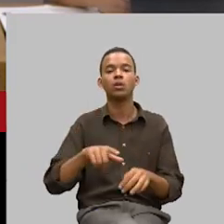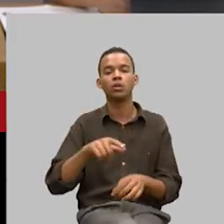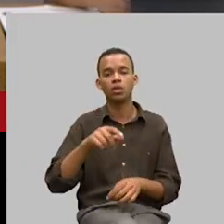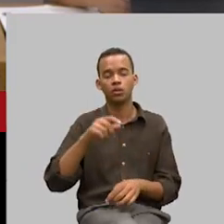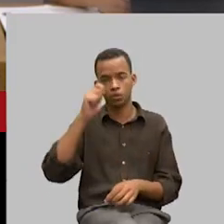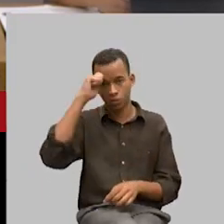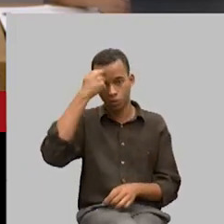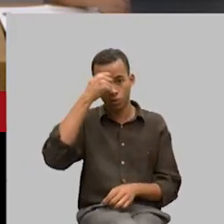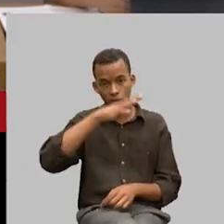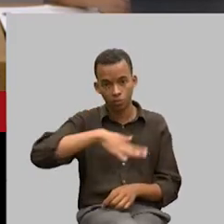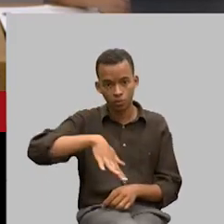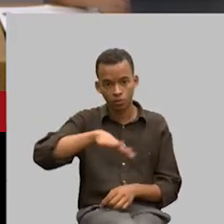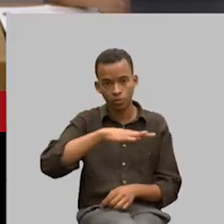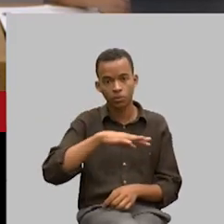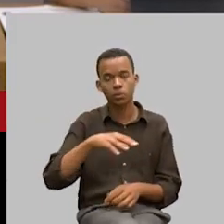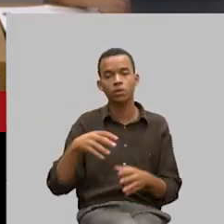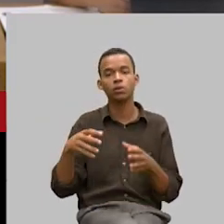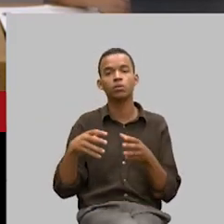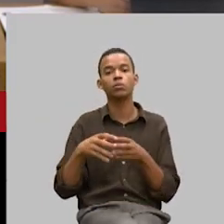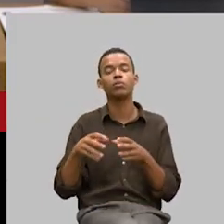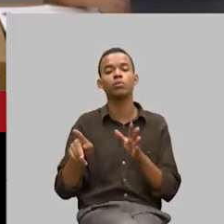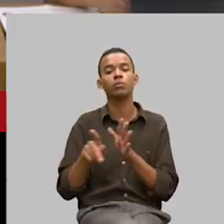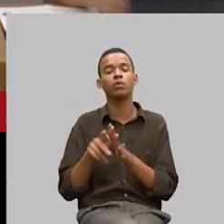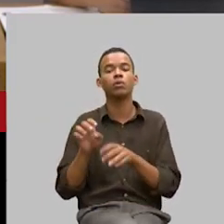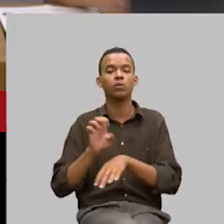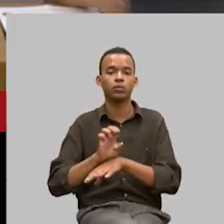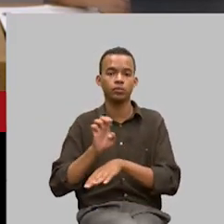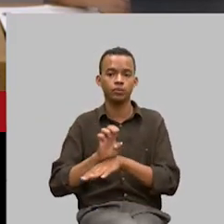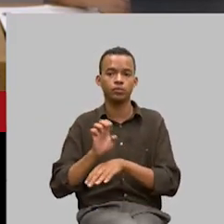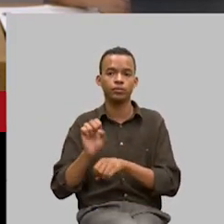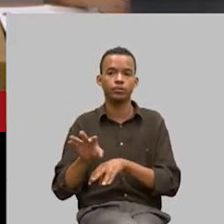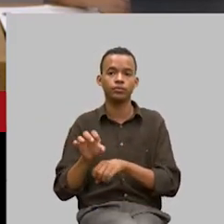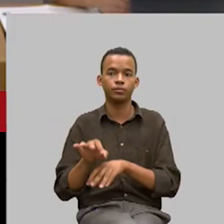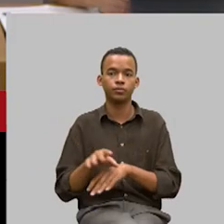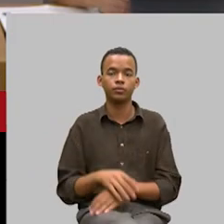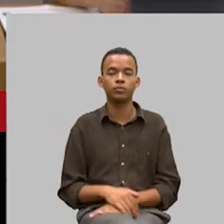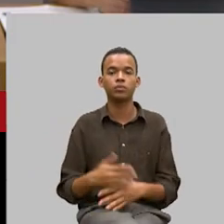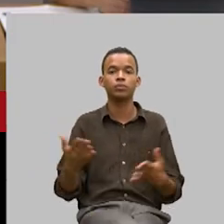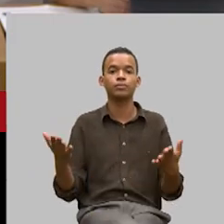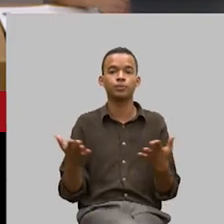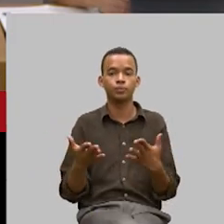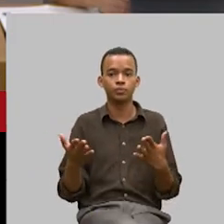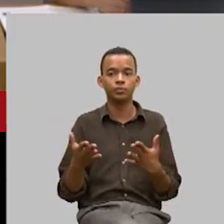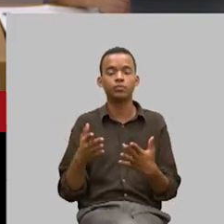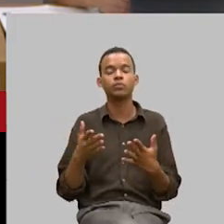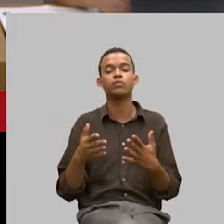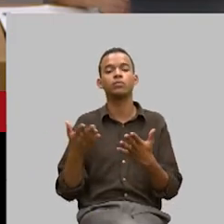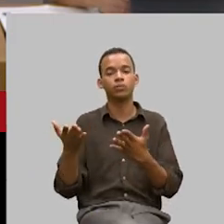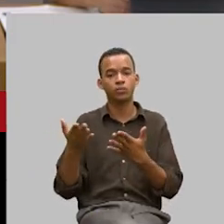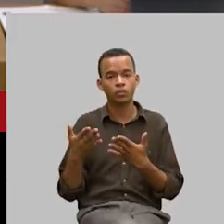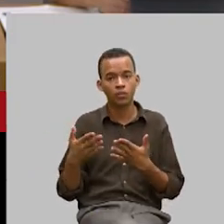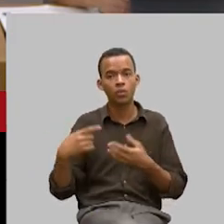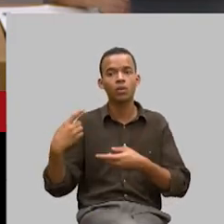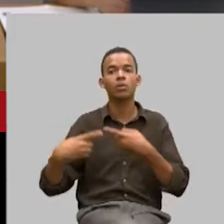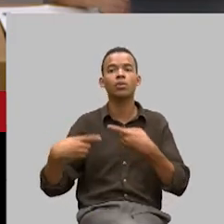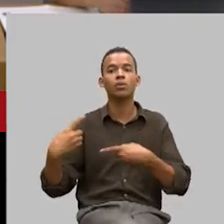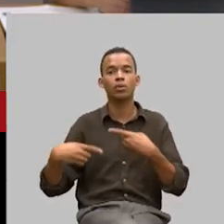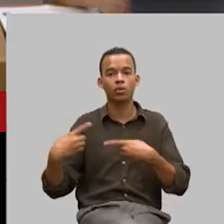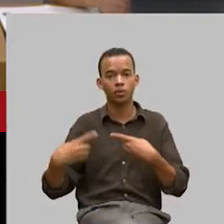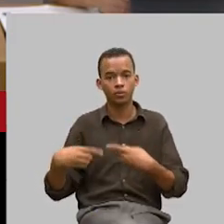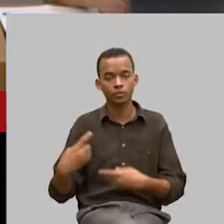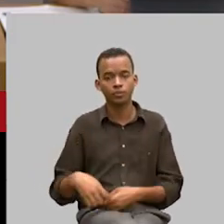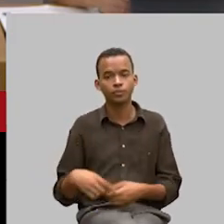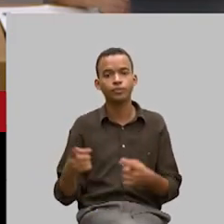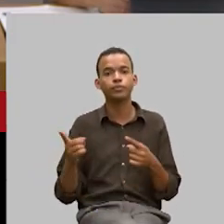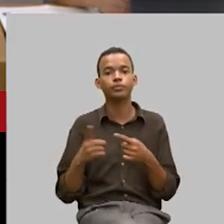sejam bem-vindos nossos expositores convidaremos agora nossos debatedores Rogério Jesus dos